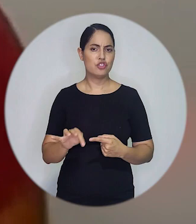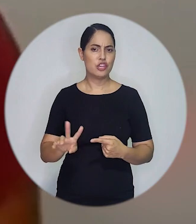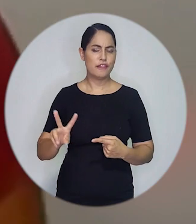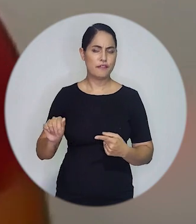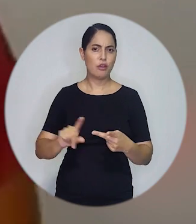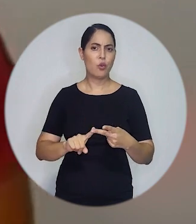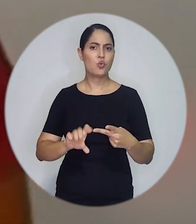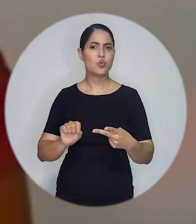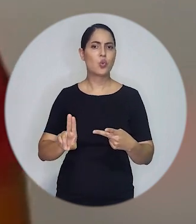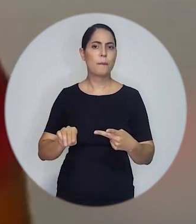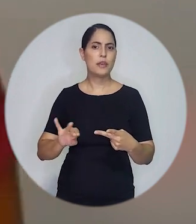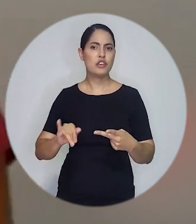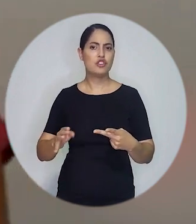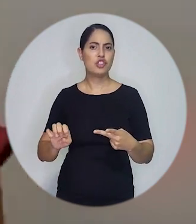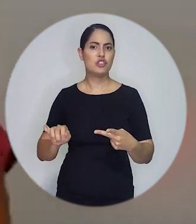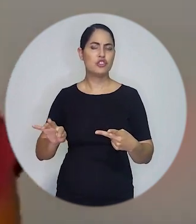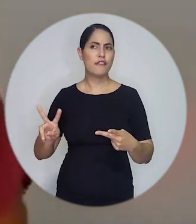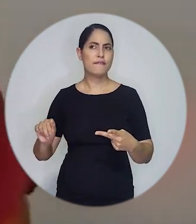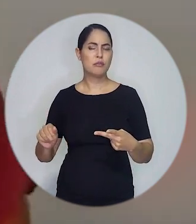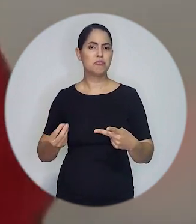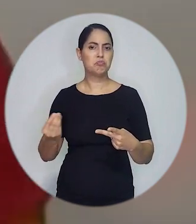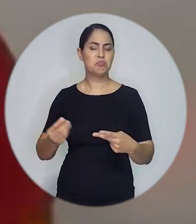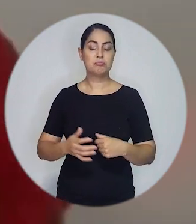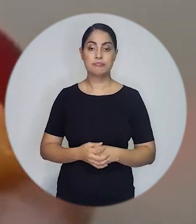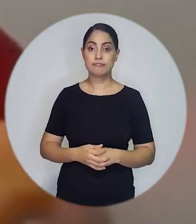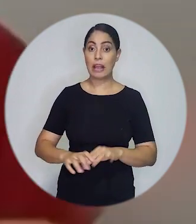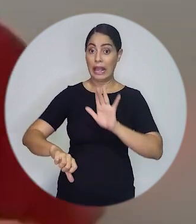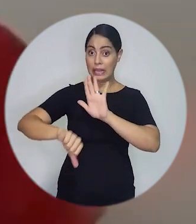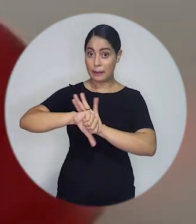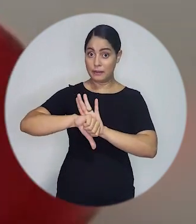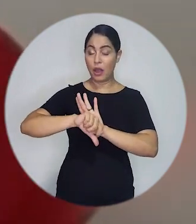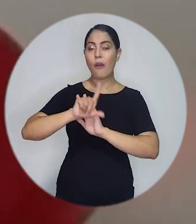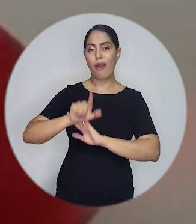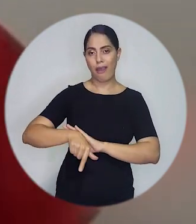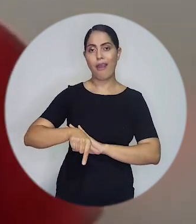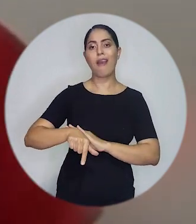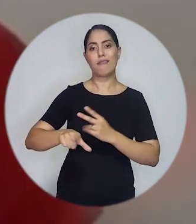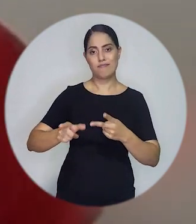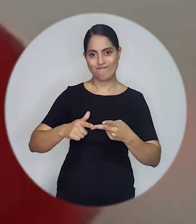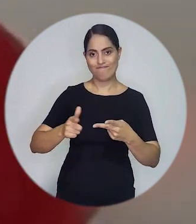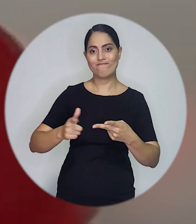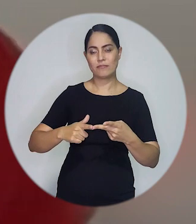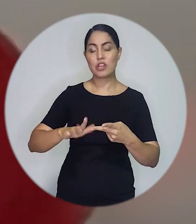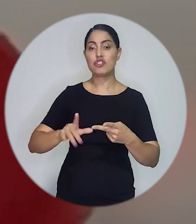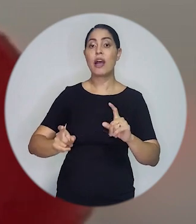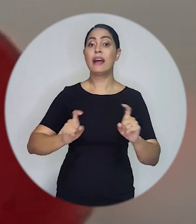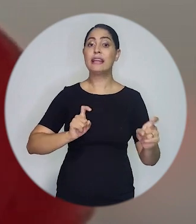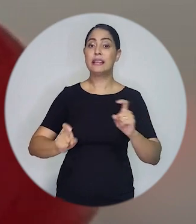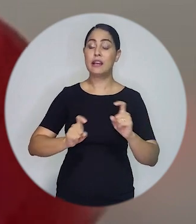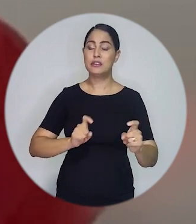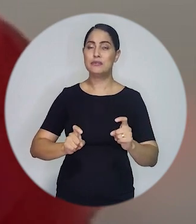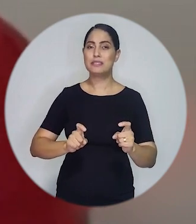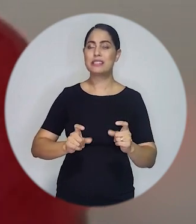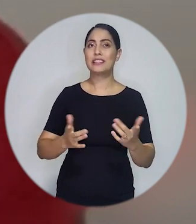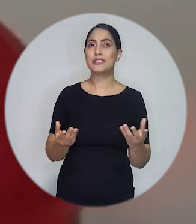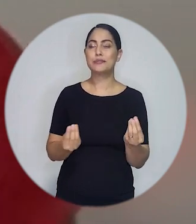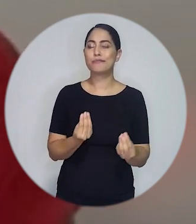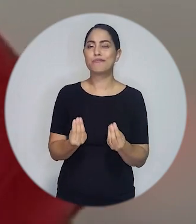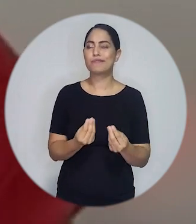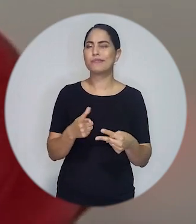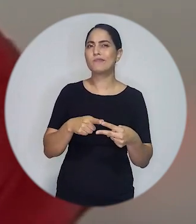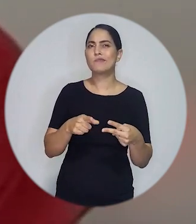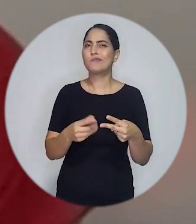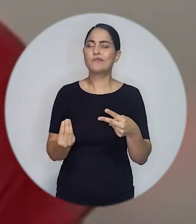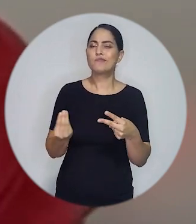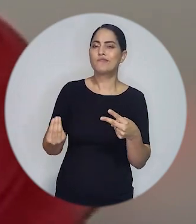objetiva ou subjetiva. Na penal, não tem dúvida, a responsabilidade é subjetiva, e na